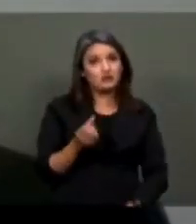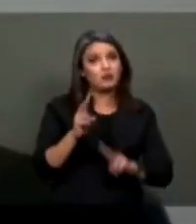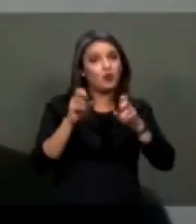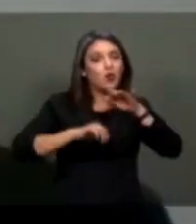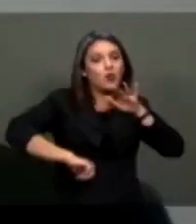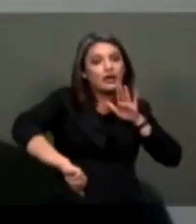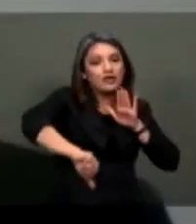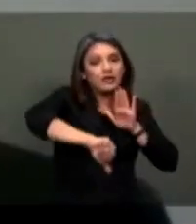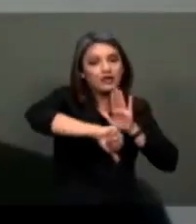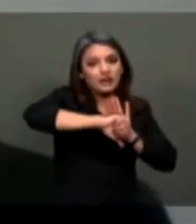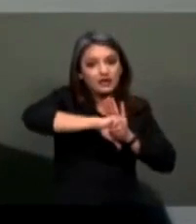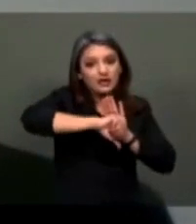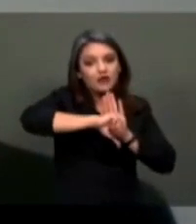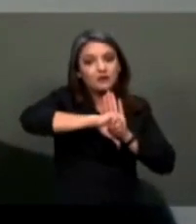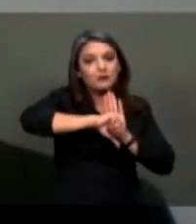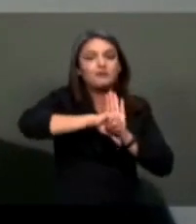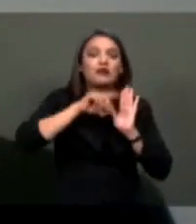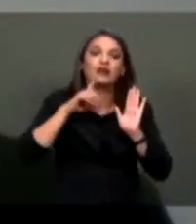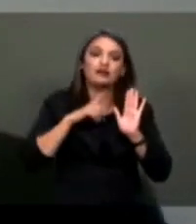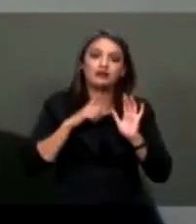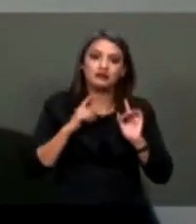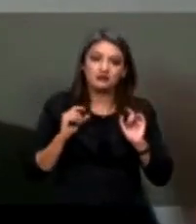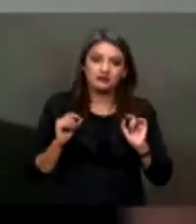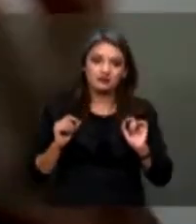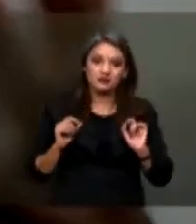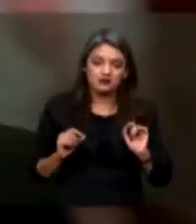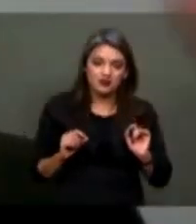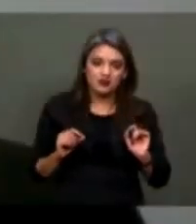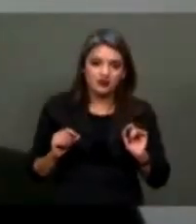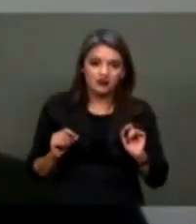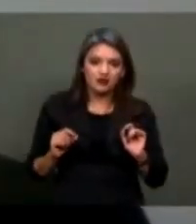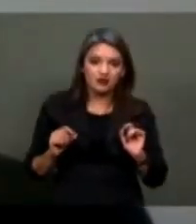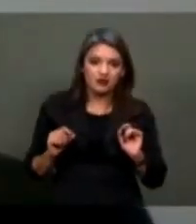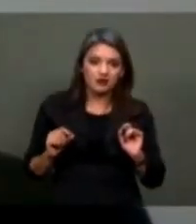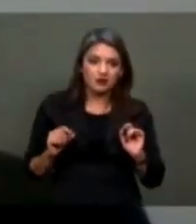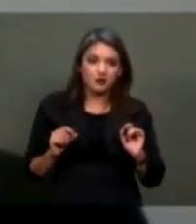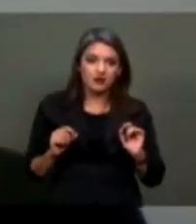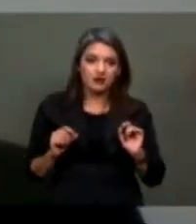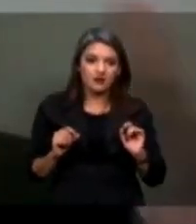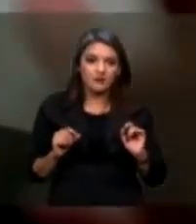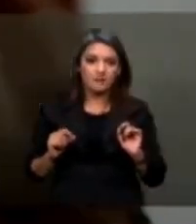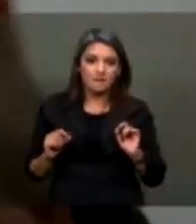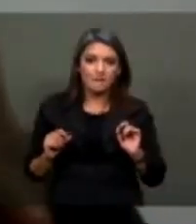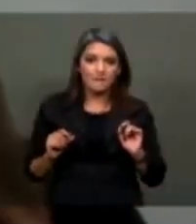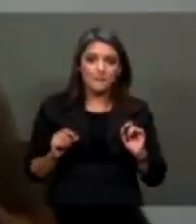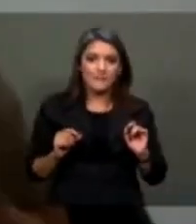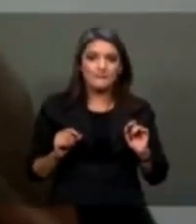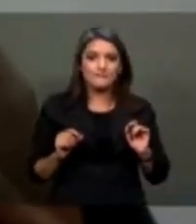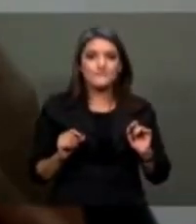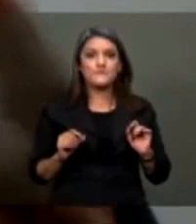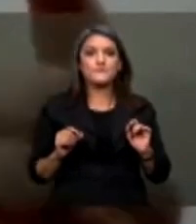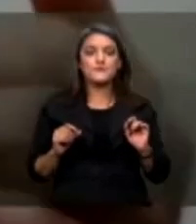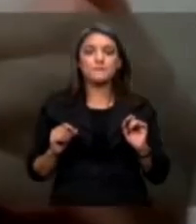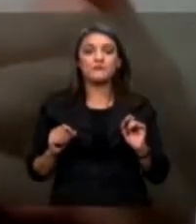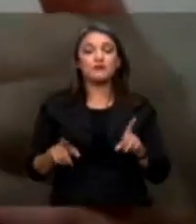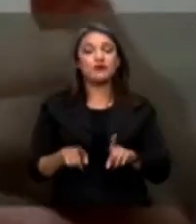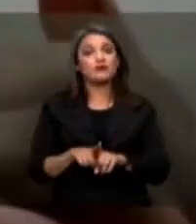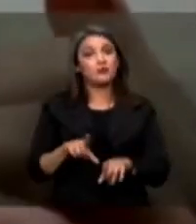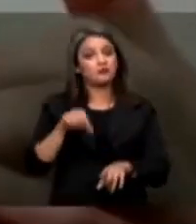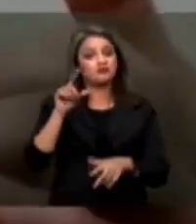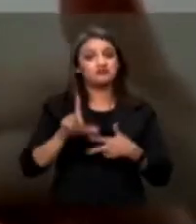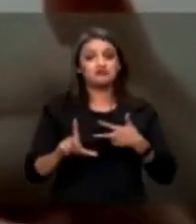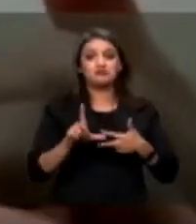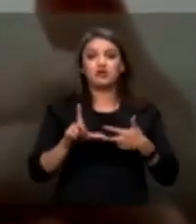de embriaguez ao volante aqui a gente também está diante de uma folha do legislador